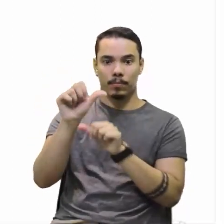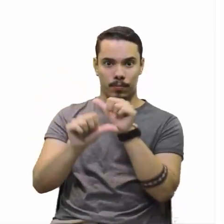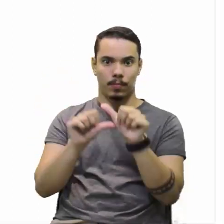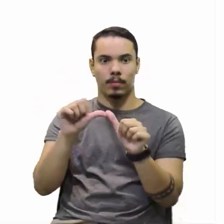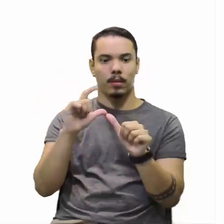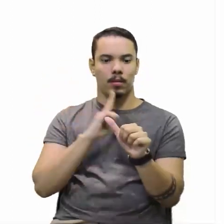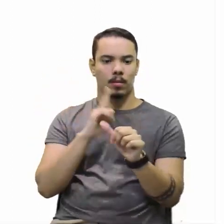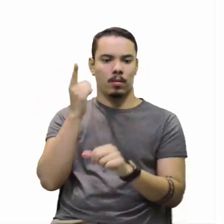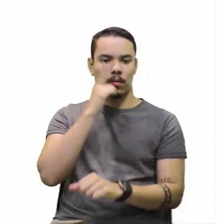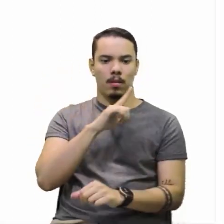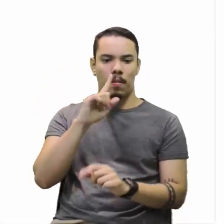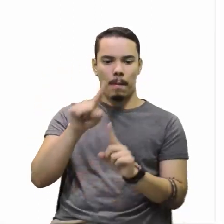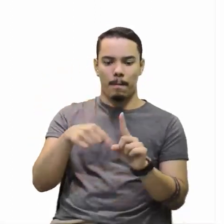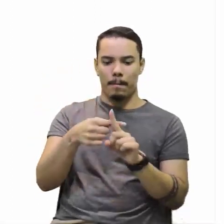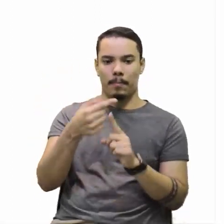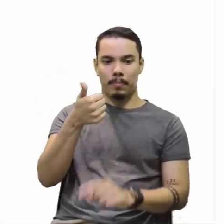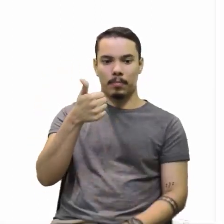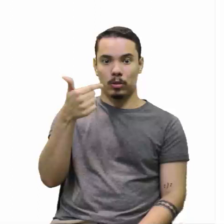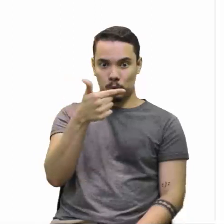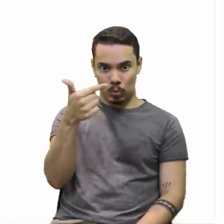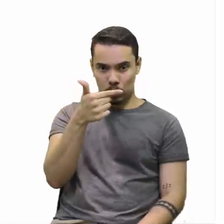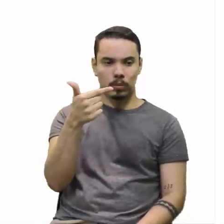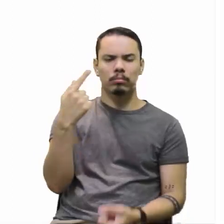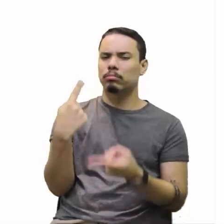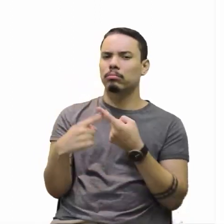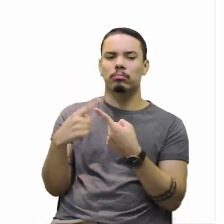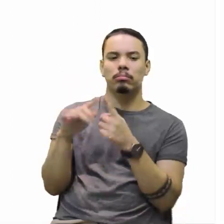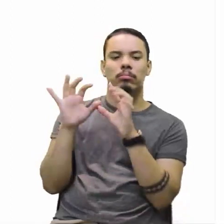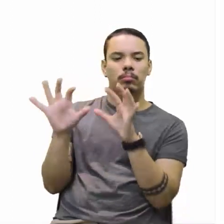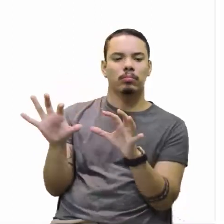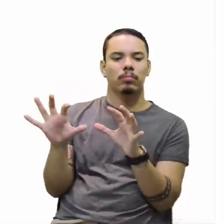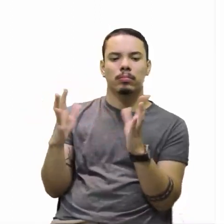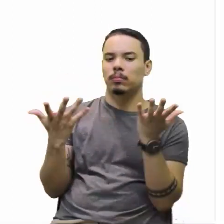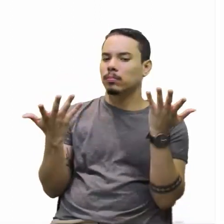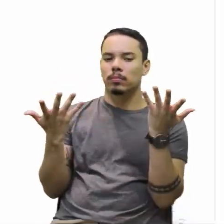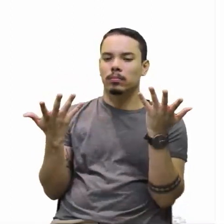fica mais 2. Por que que fica mais 2?